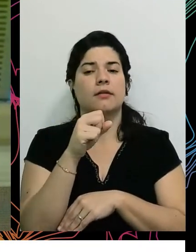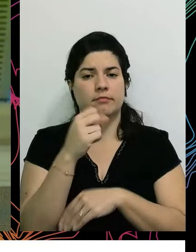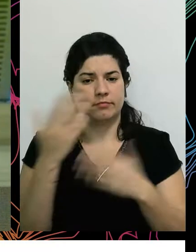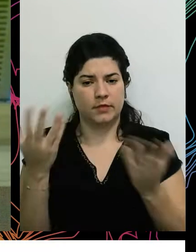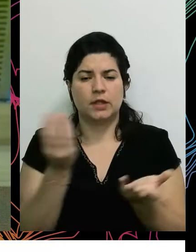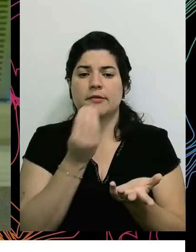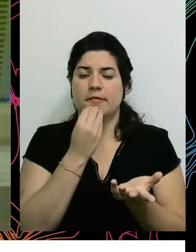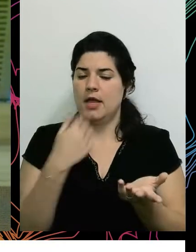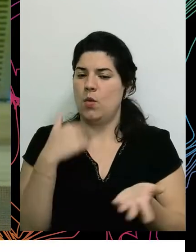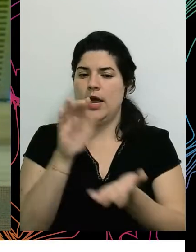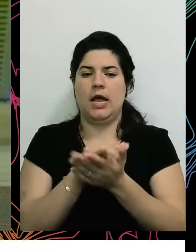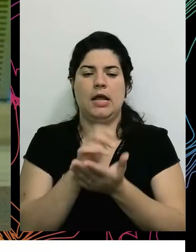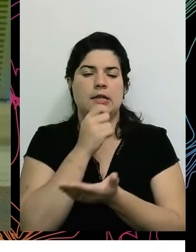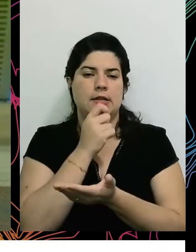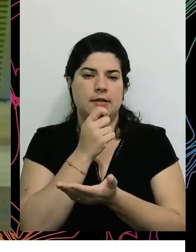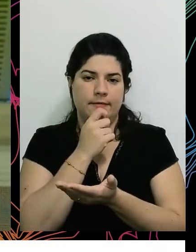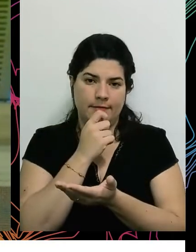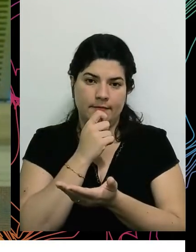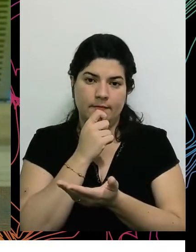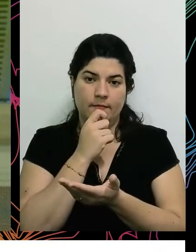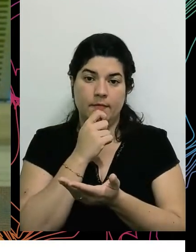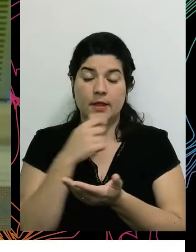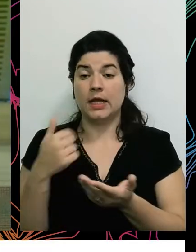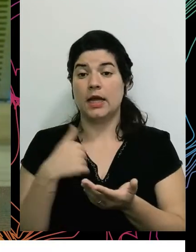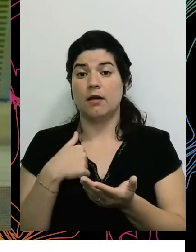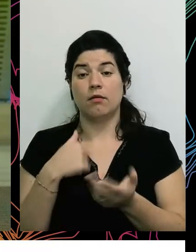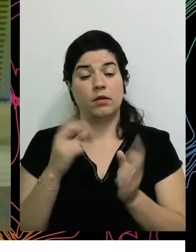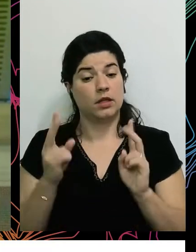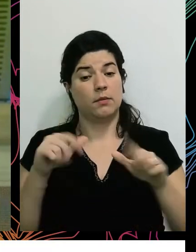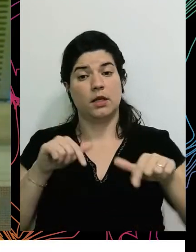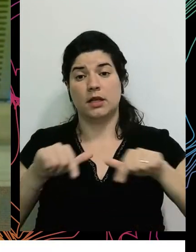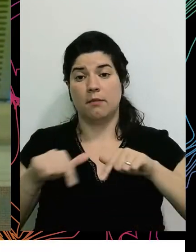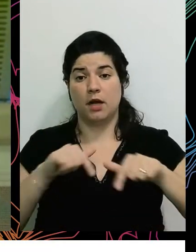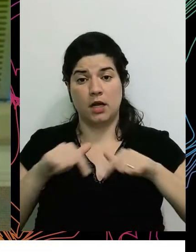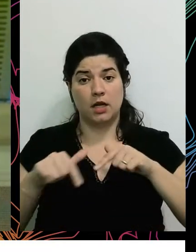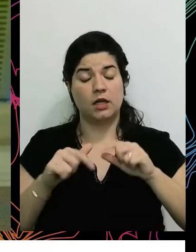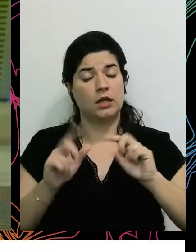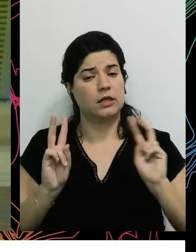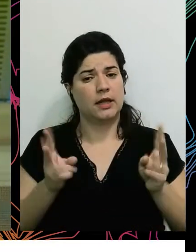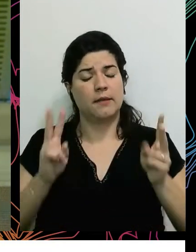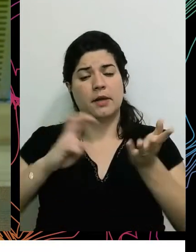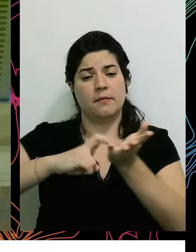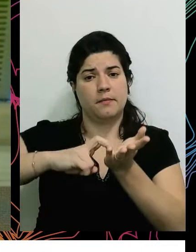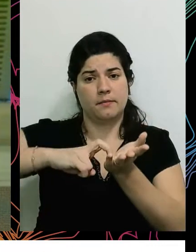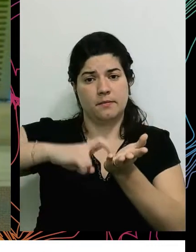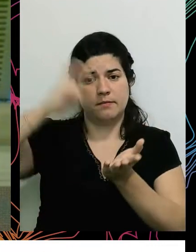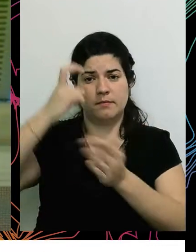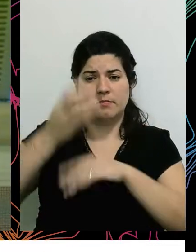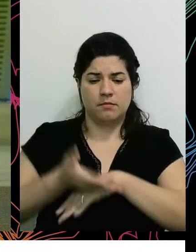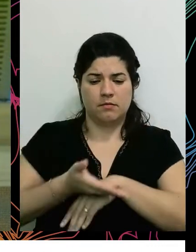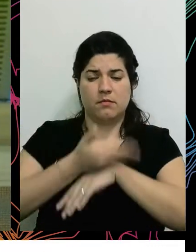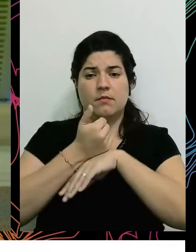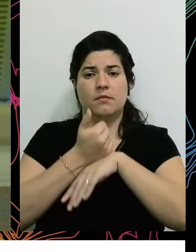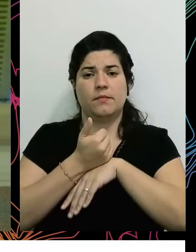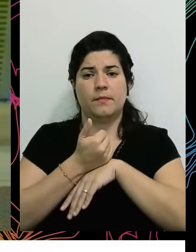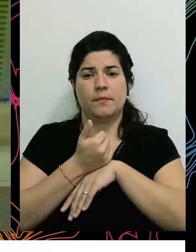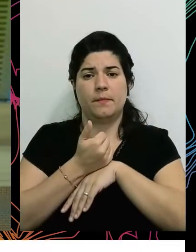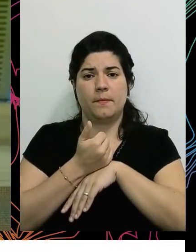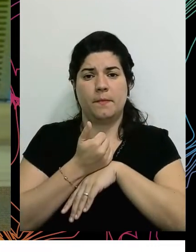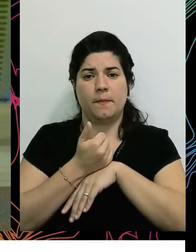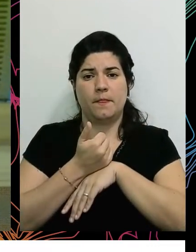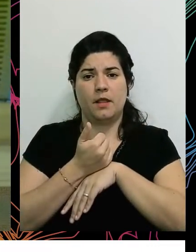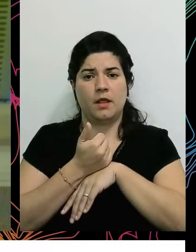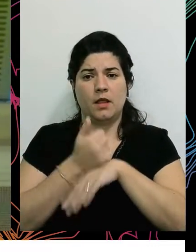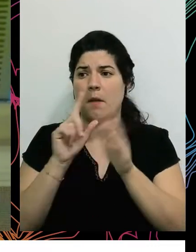estou casada, não? E eu sempre trabalhei, sempre acordei antes, não lembro nunca que acordara depois das